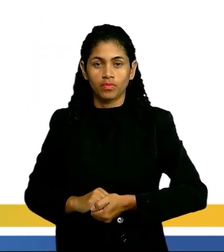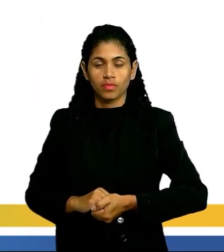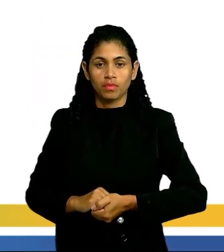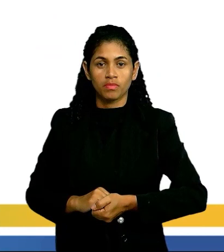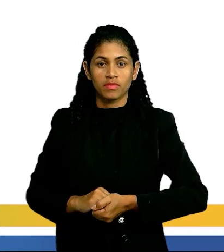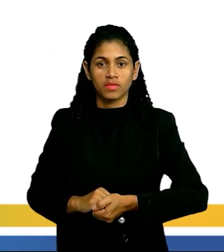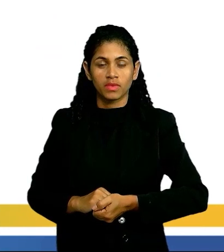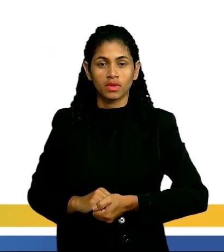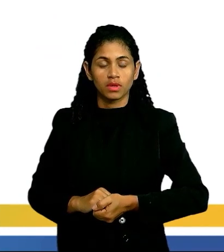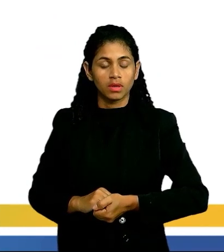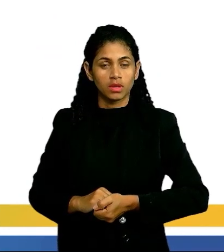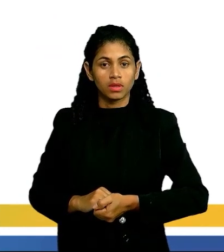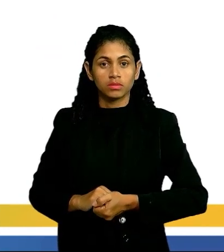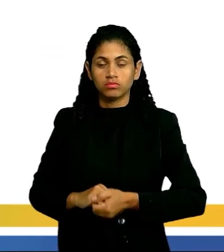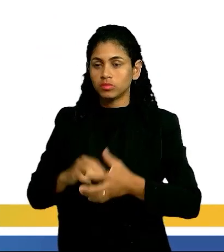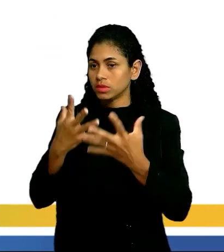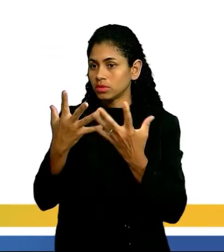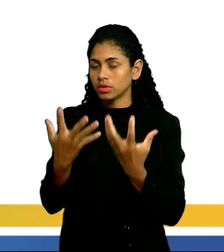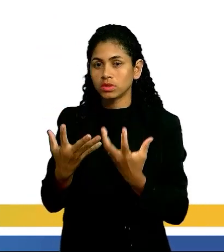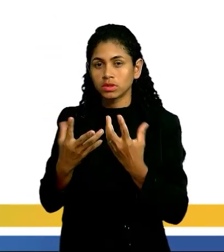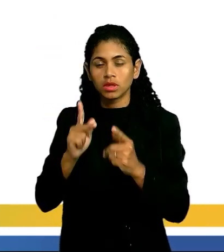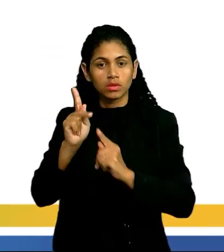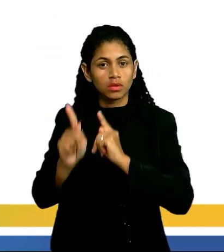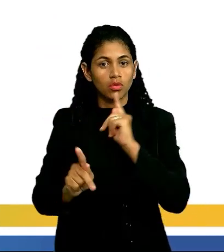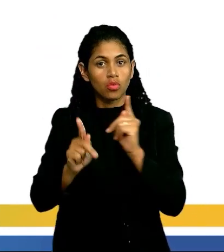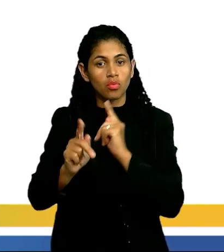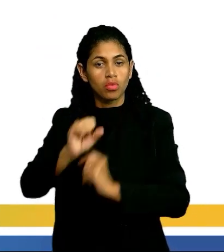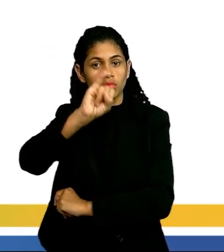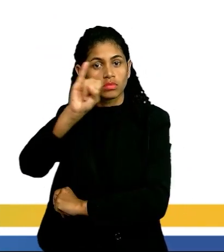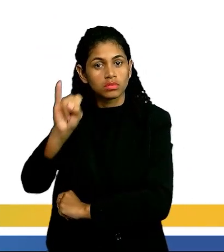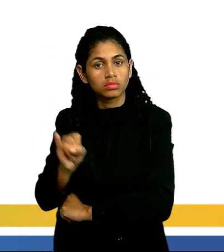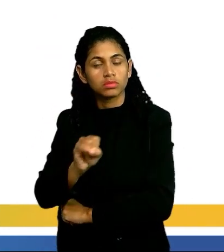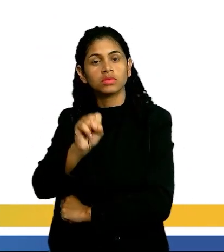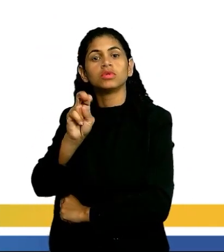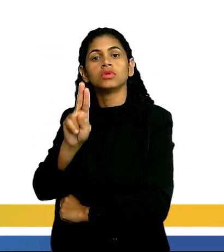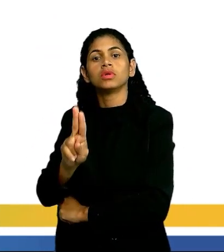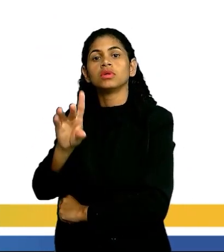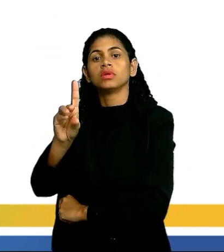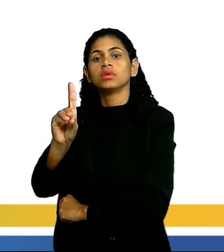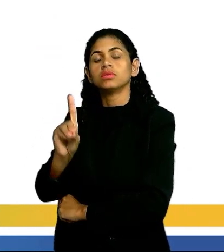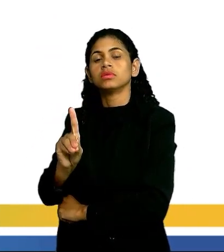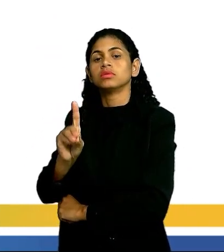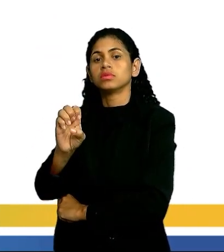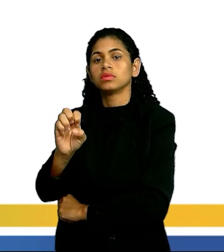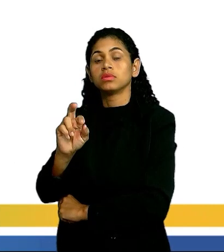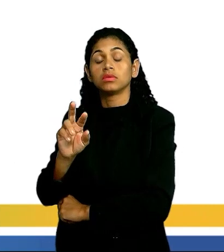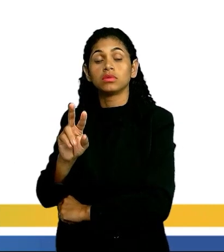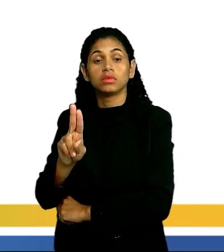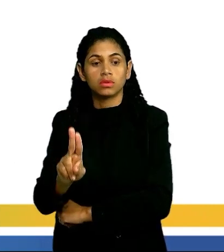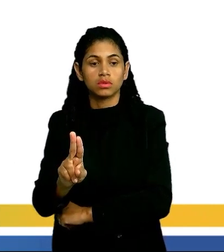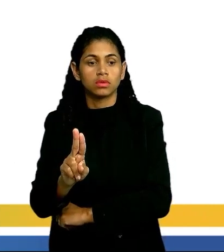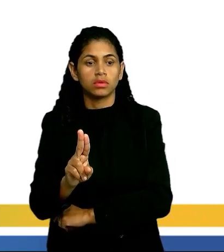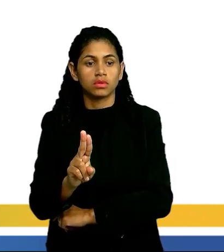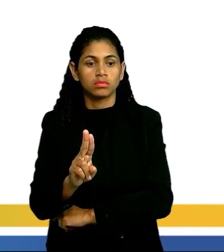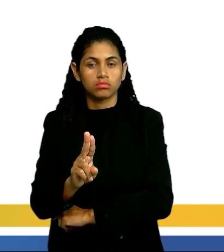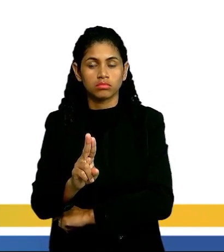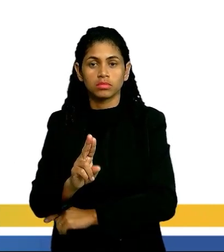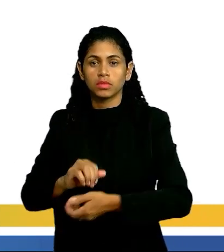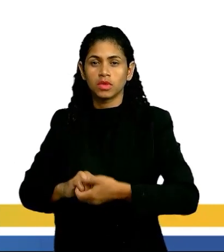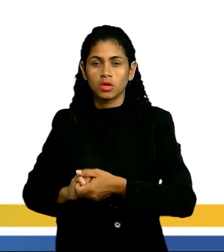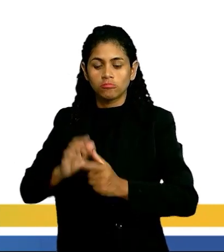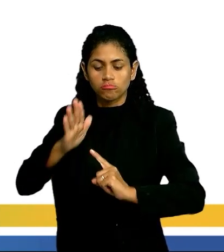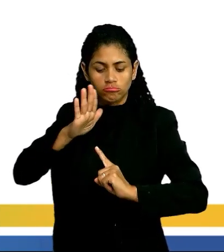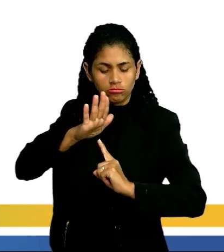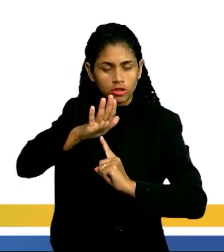judeu, que vai levar inclusive ao desenvolvimento, né, de um racismo aí que vai